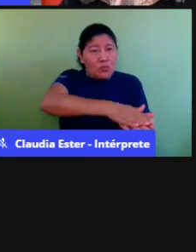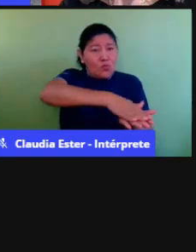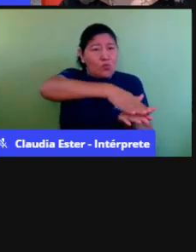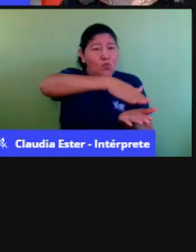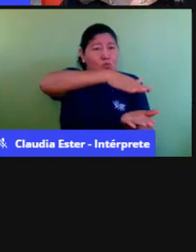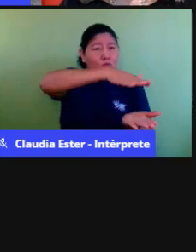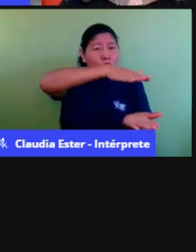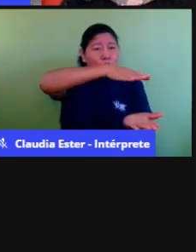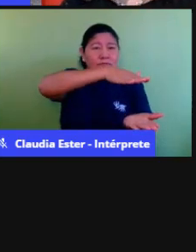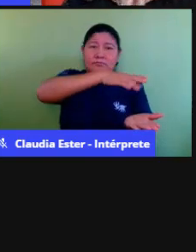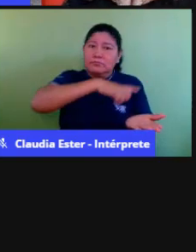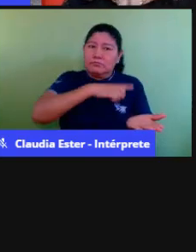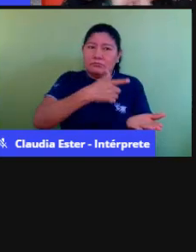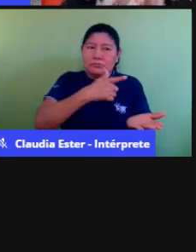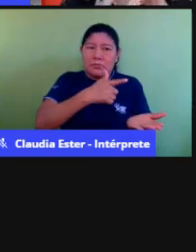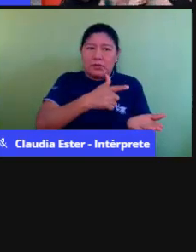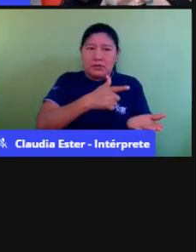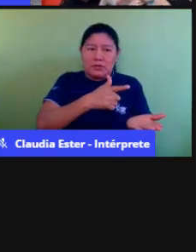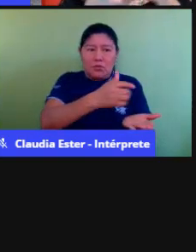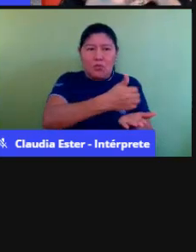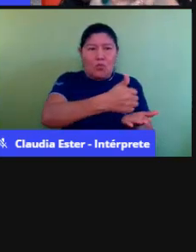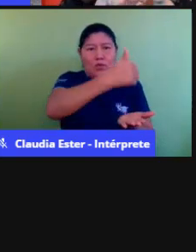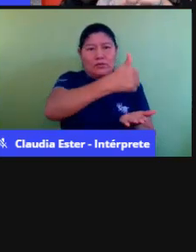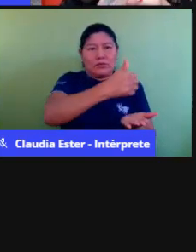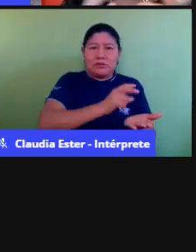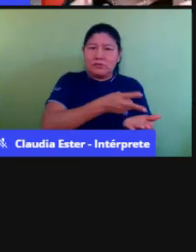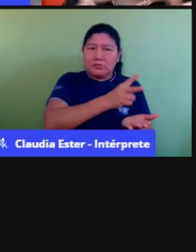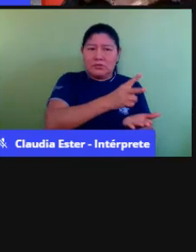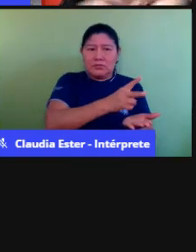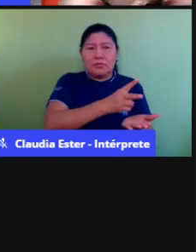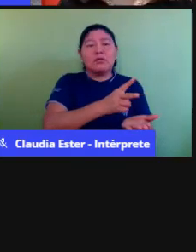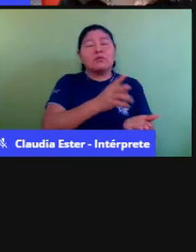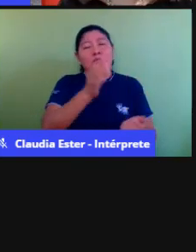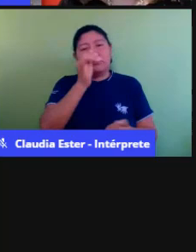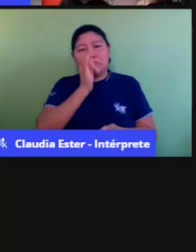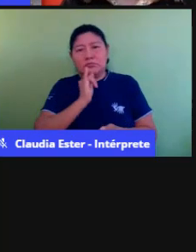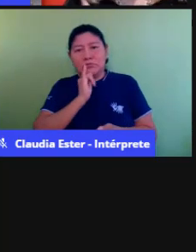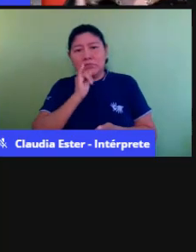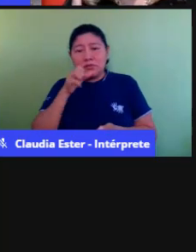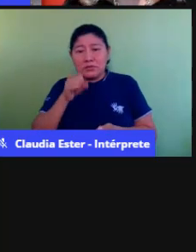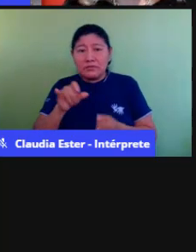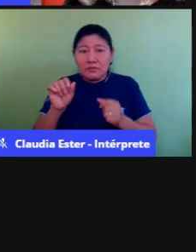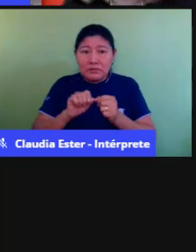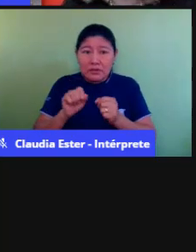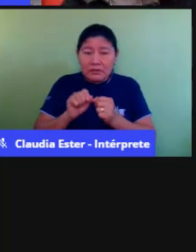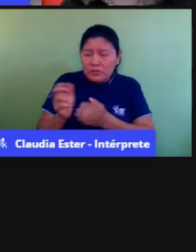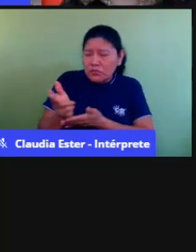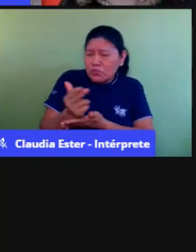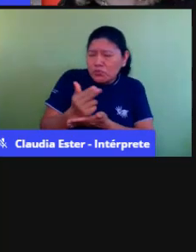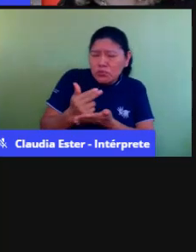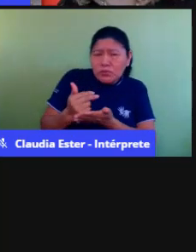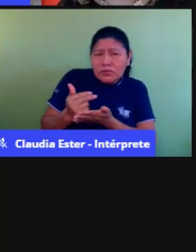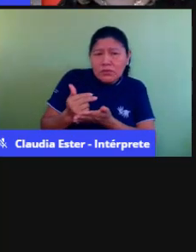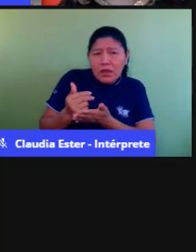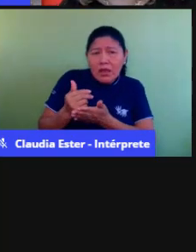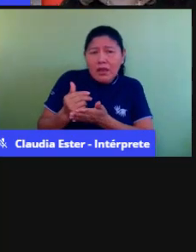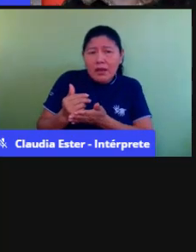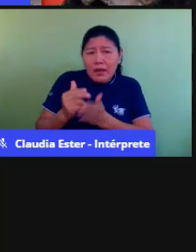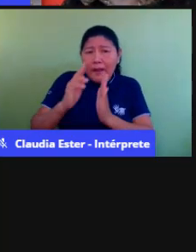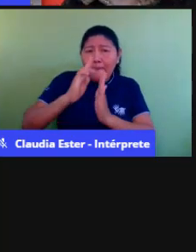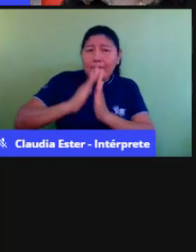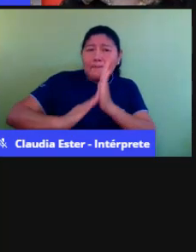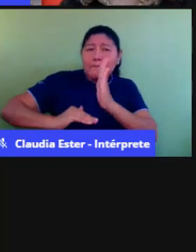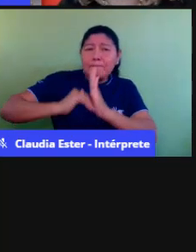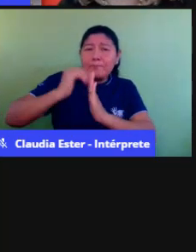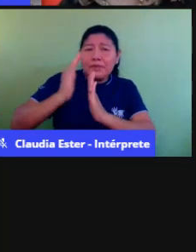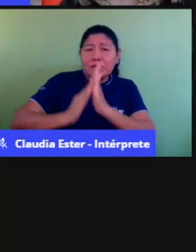aqui é importante o seguinte: quando você está trabalhando com a criança, vamos supor, uma pintura, deixar a criança vivenciar aquele momento, ela